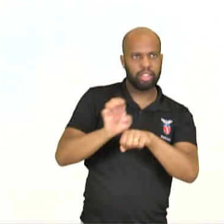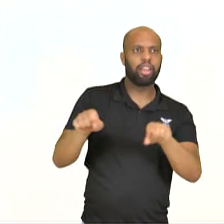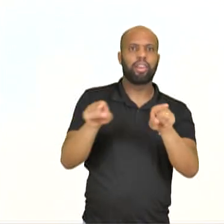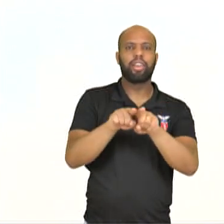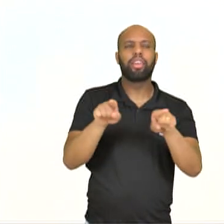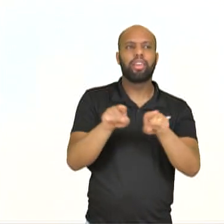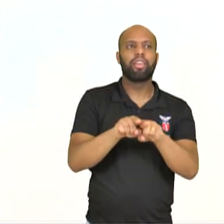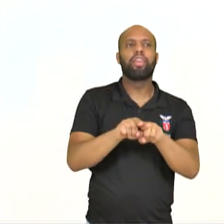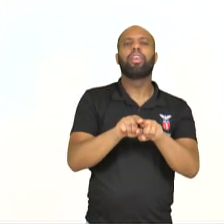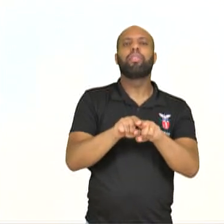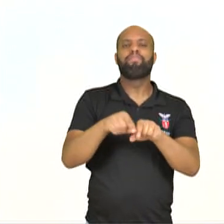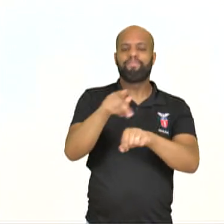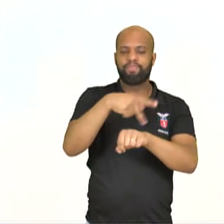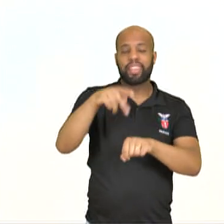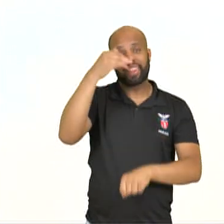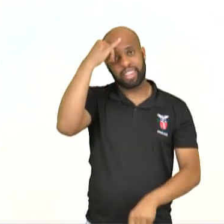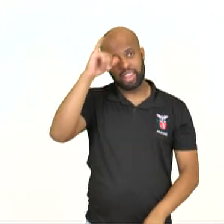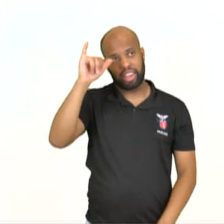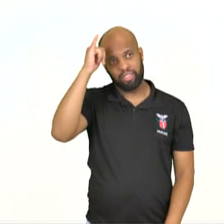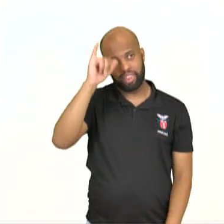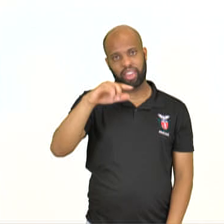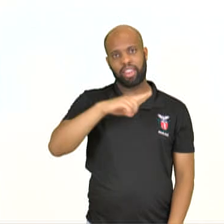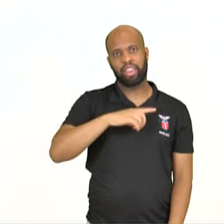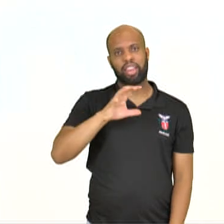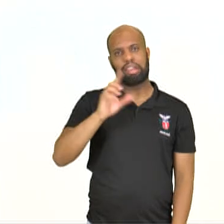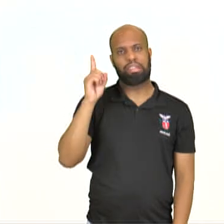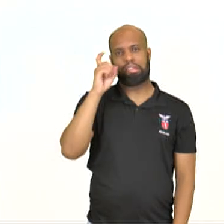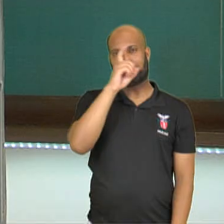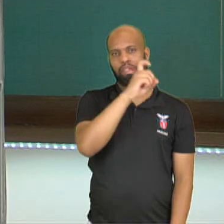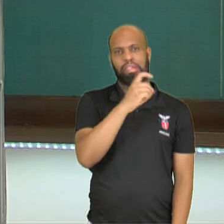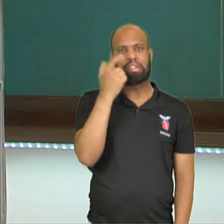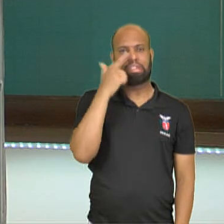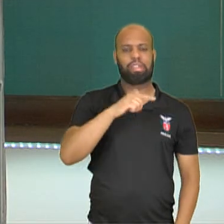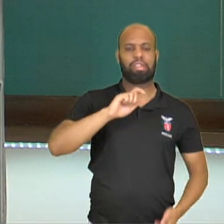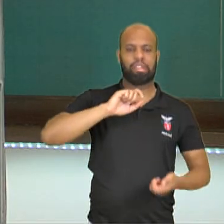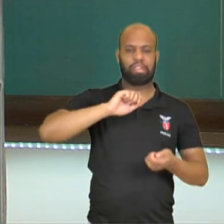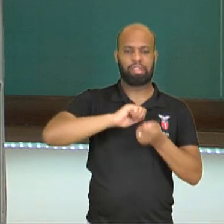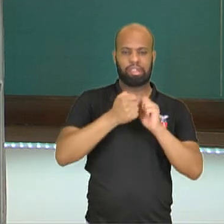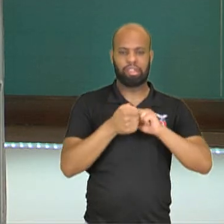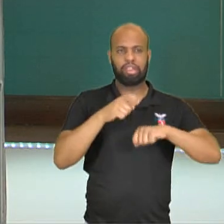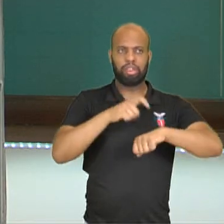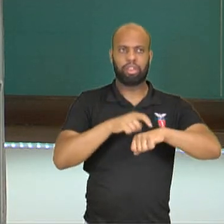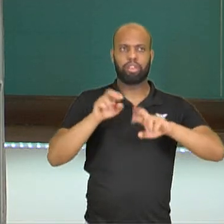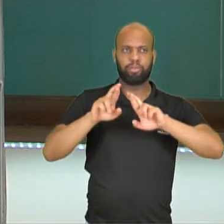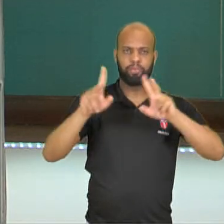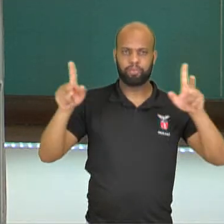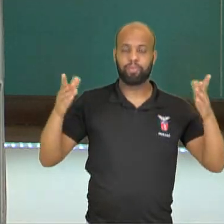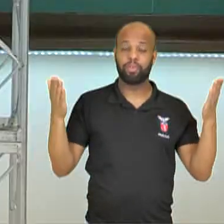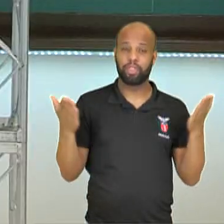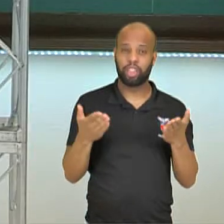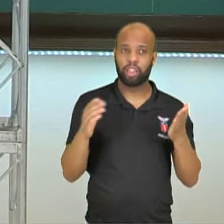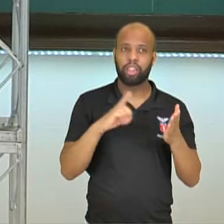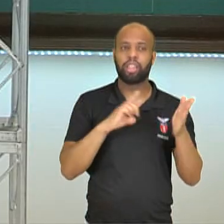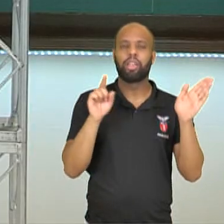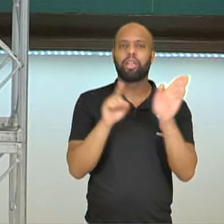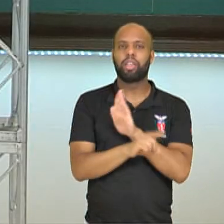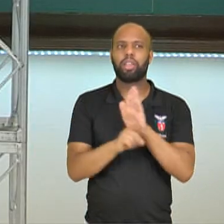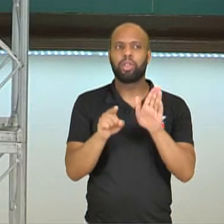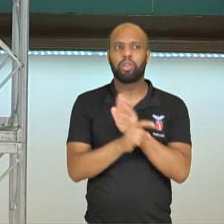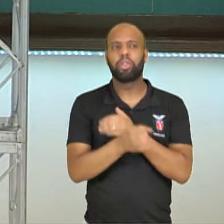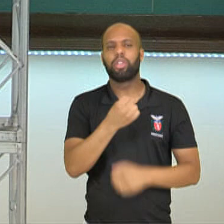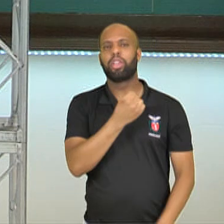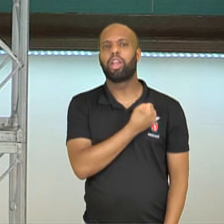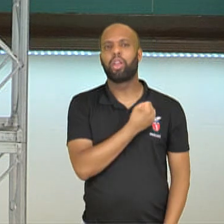que não hajam essas dificuldades em função de diferentes horários. E agora o nosso